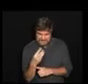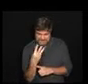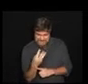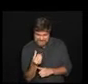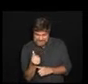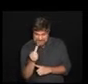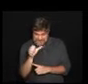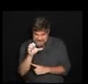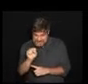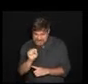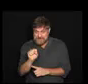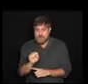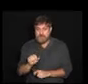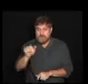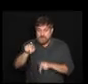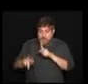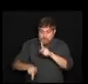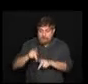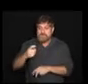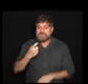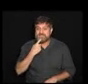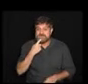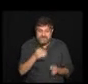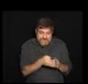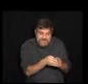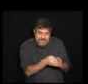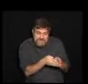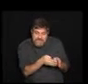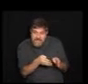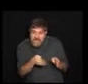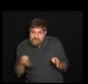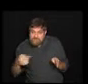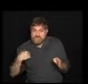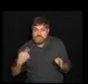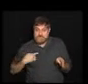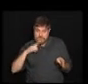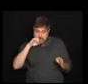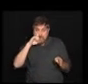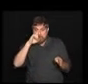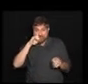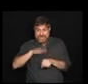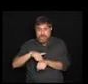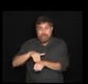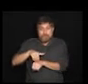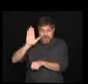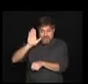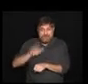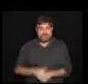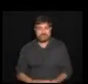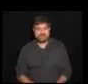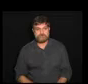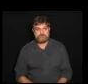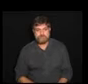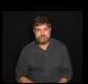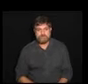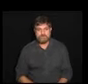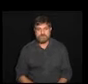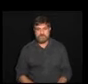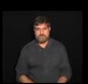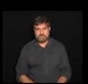146.368 campineiros na faixa que a gente considera de maior risco. Pode passar.